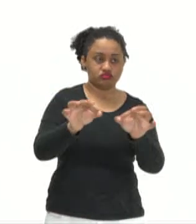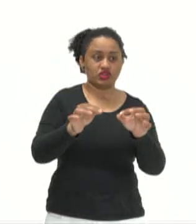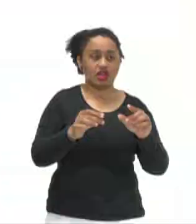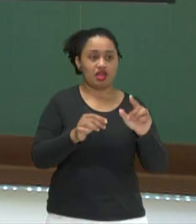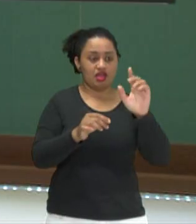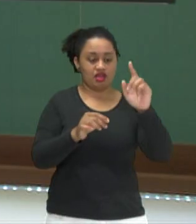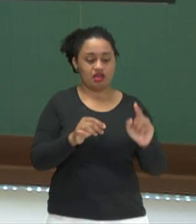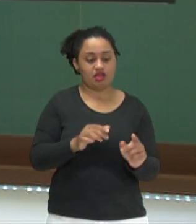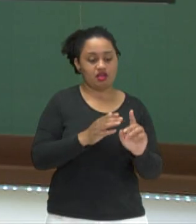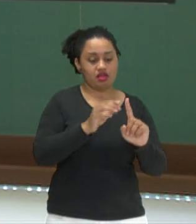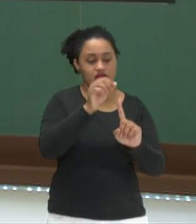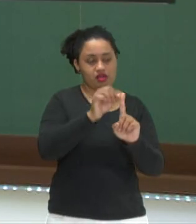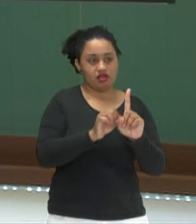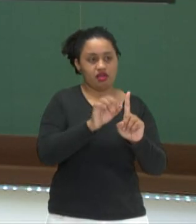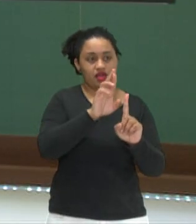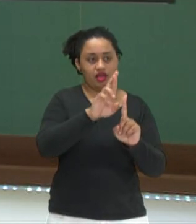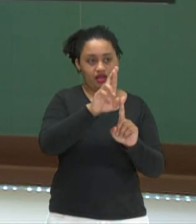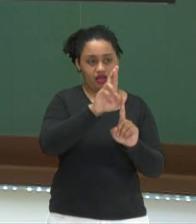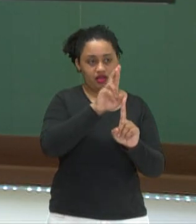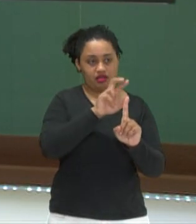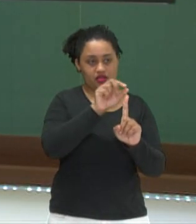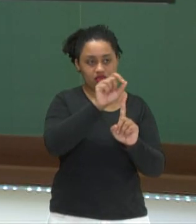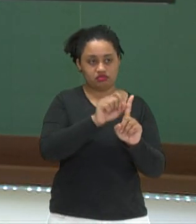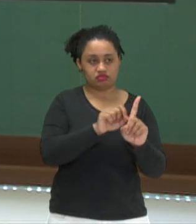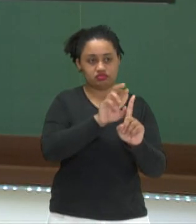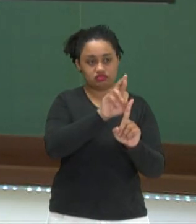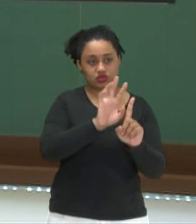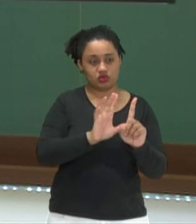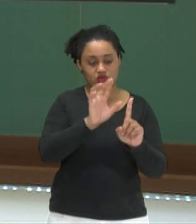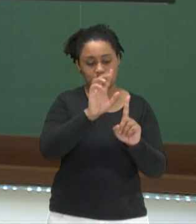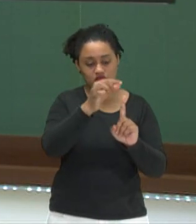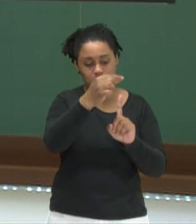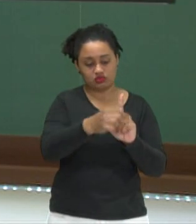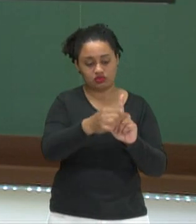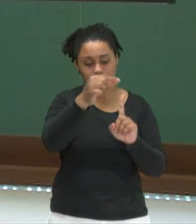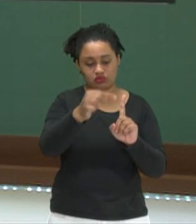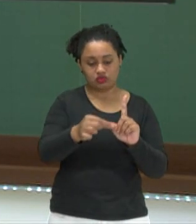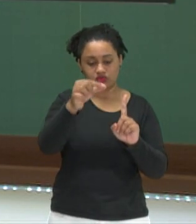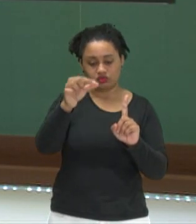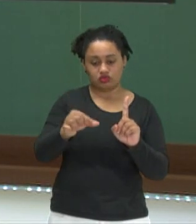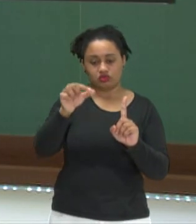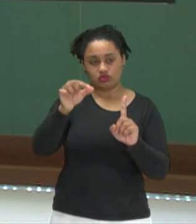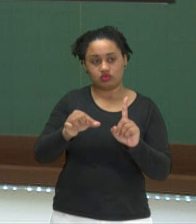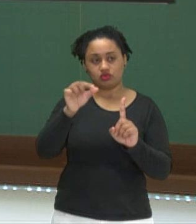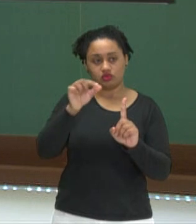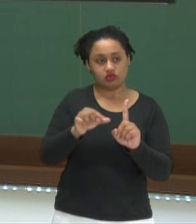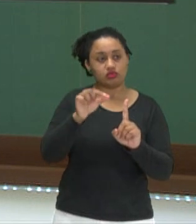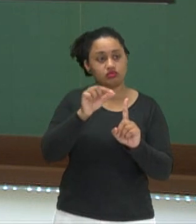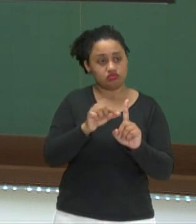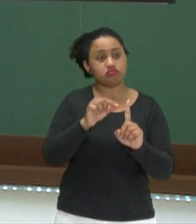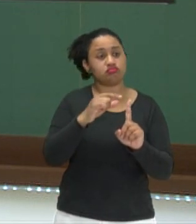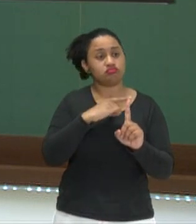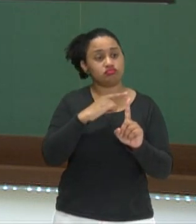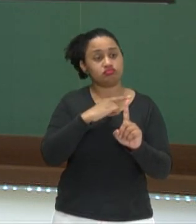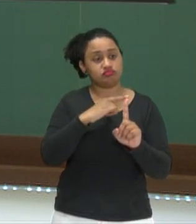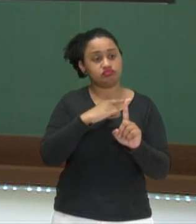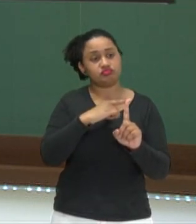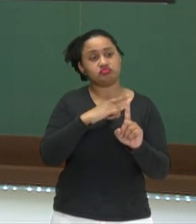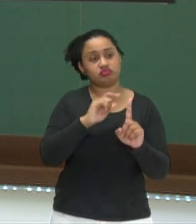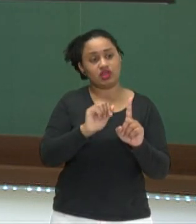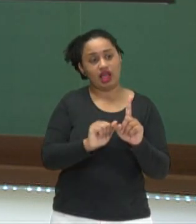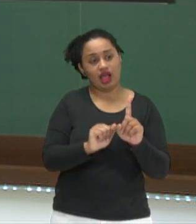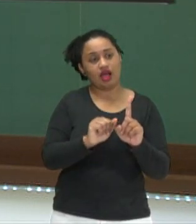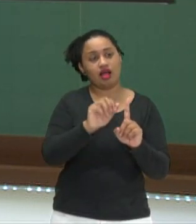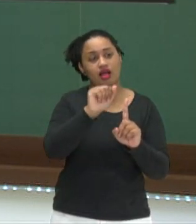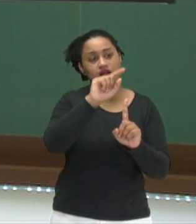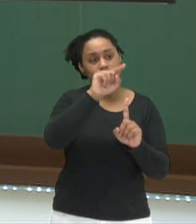aqui, ó, que está uma reta R, né? Todos eles aqui, ó, vão formar. Eu chamei aqui o A e o A', mas na verdade teria um